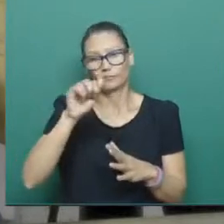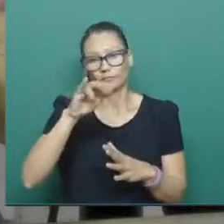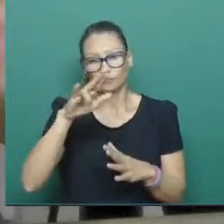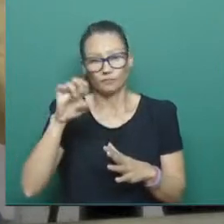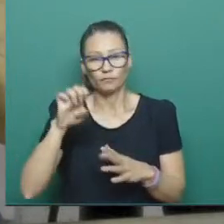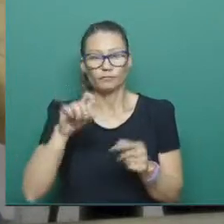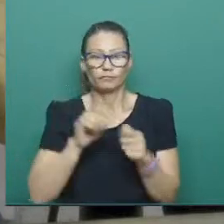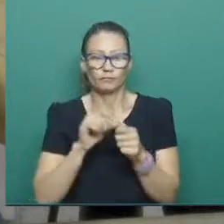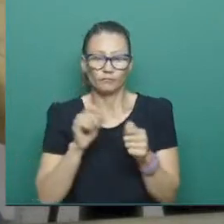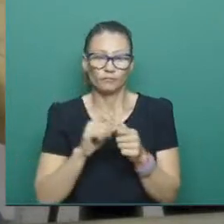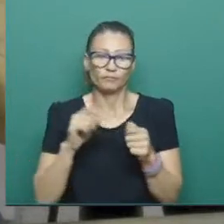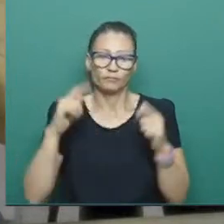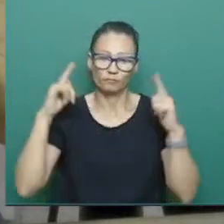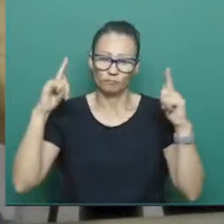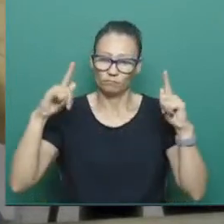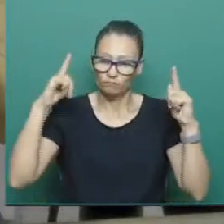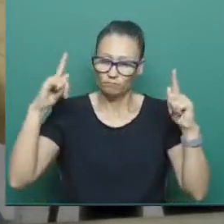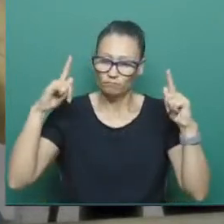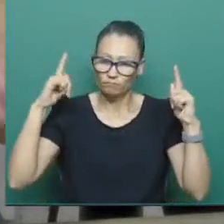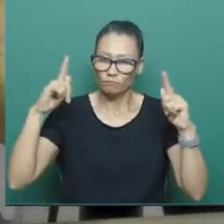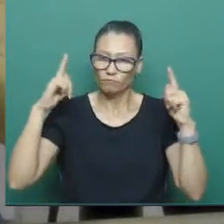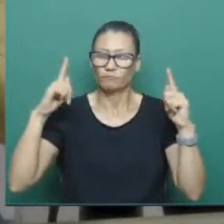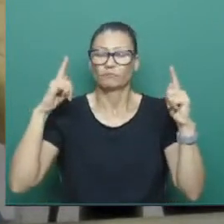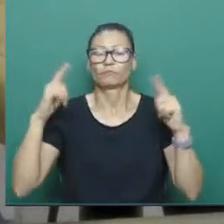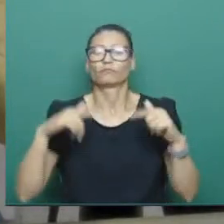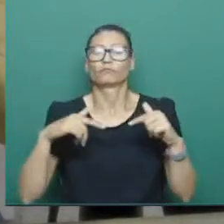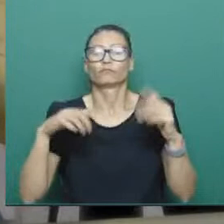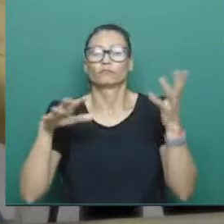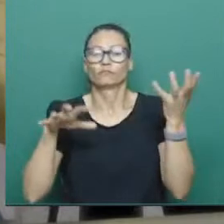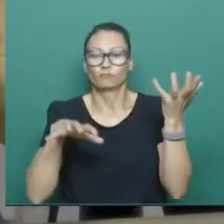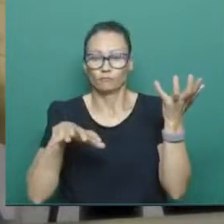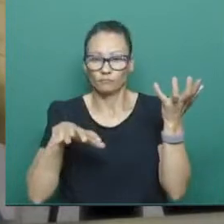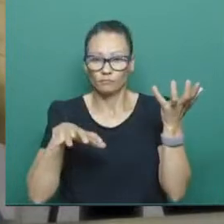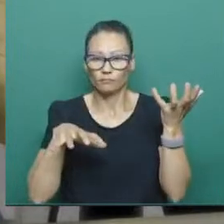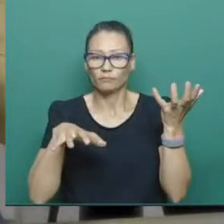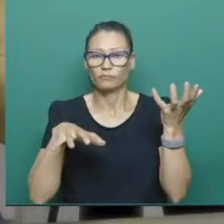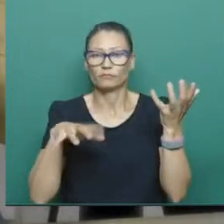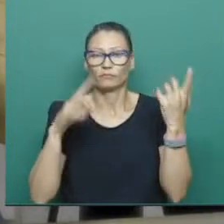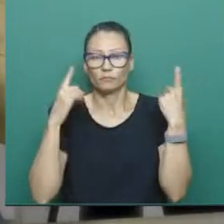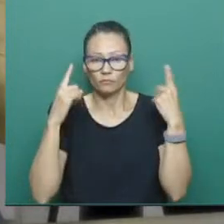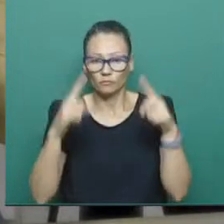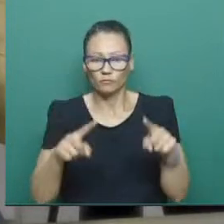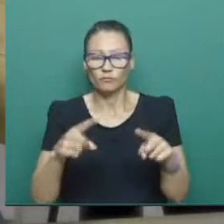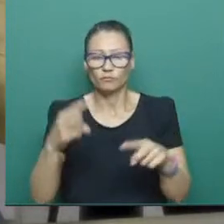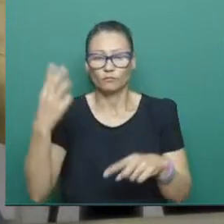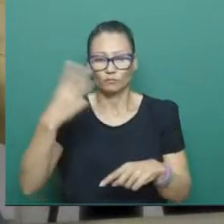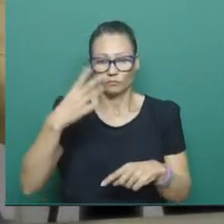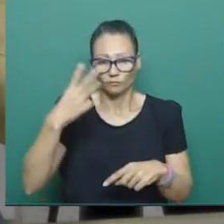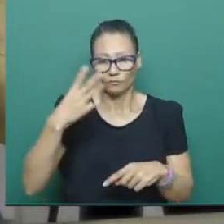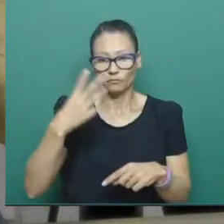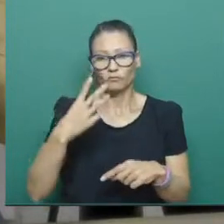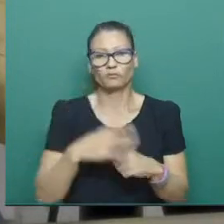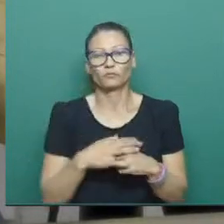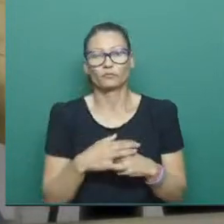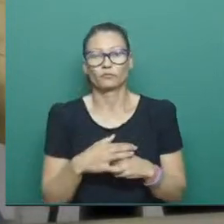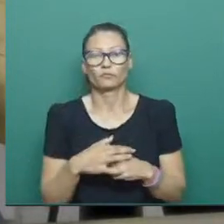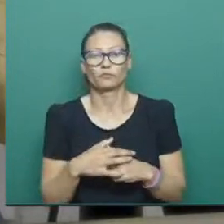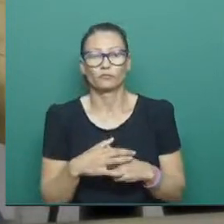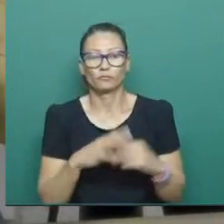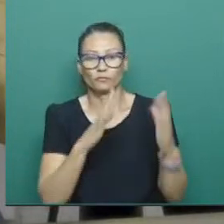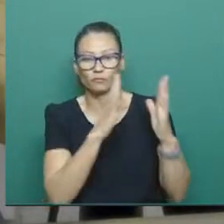dentro do próprio plenário, né, contra a terceirização das